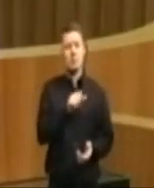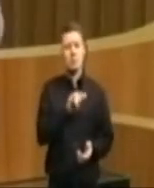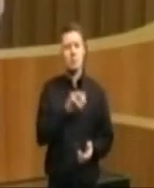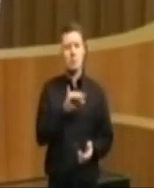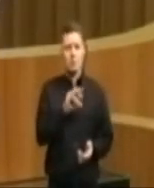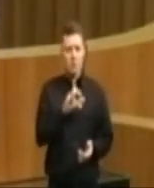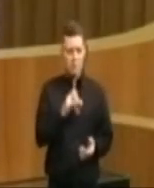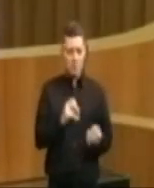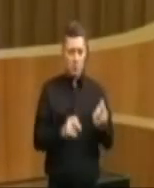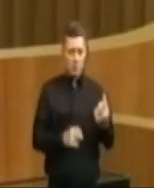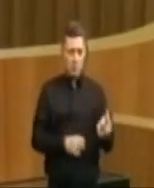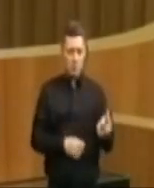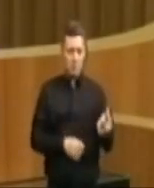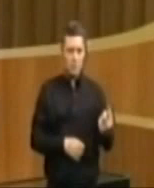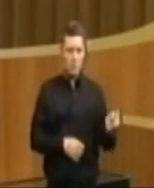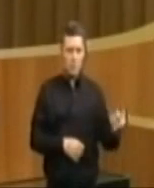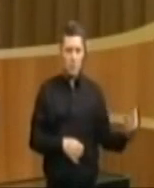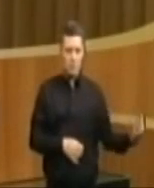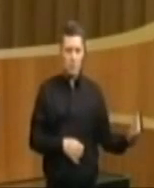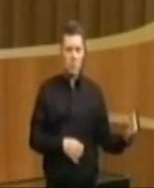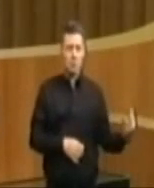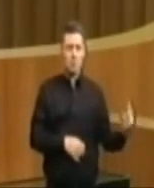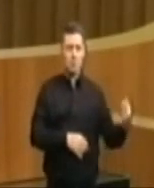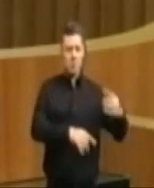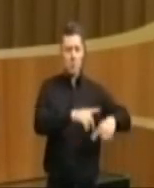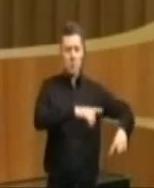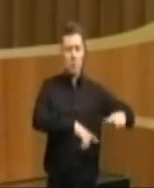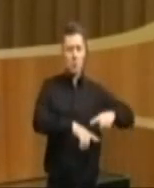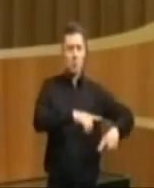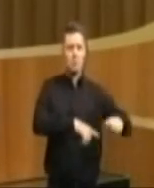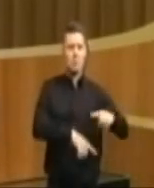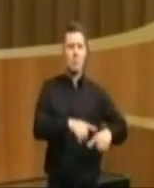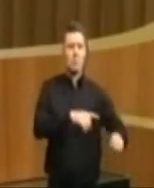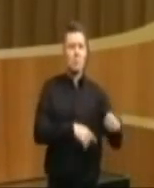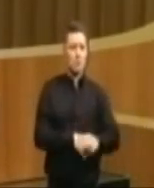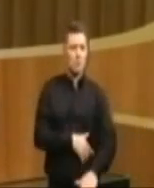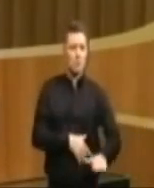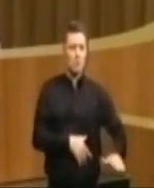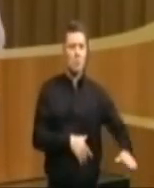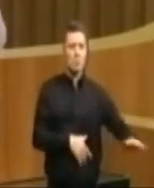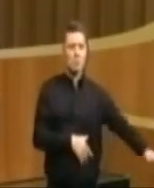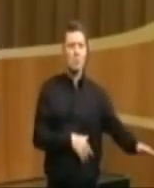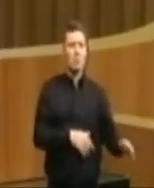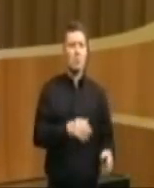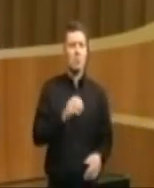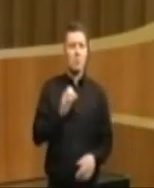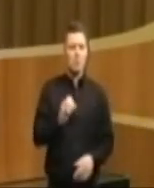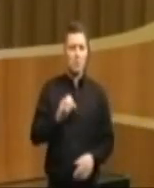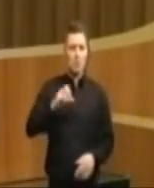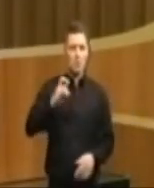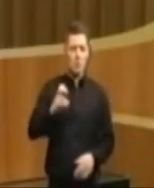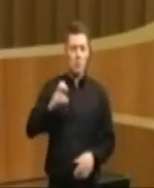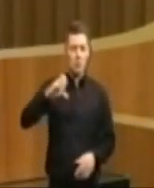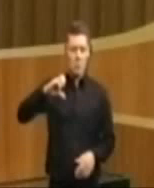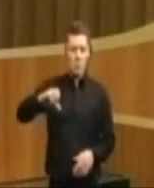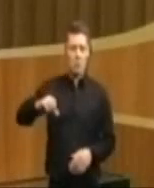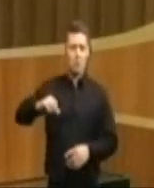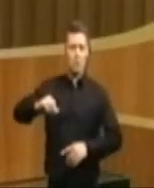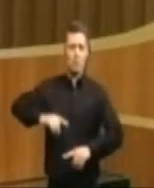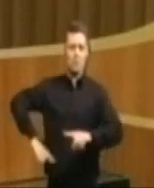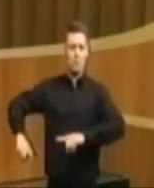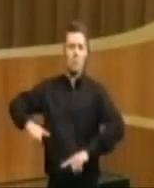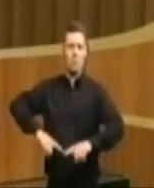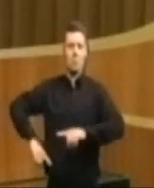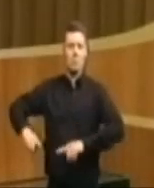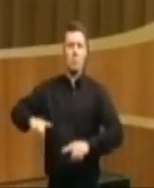lei 114, que rege os professores da educação infantil, e a lei 058, que rege os professores do